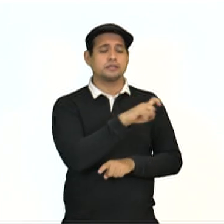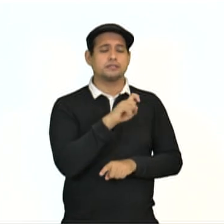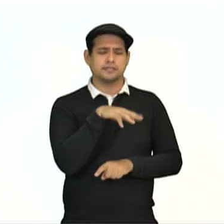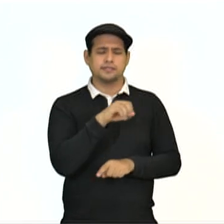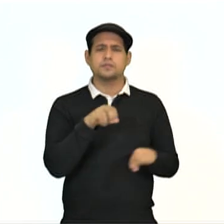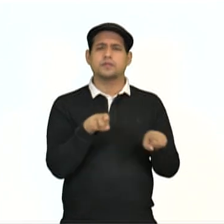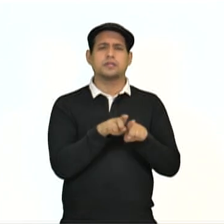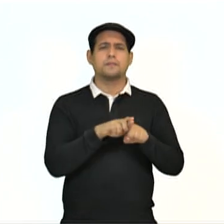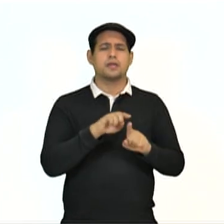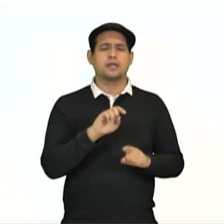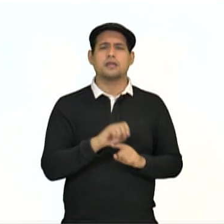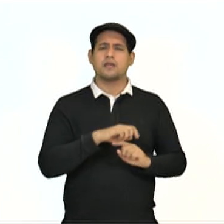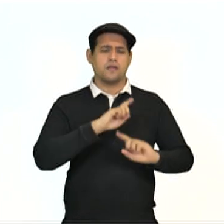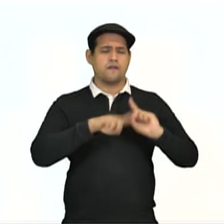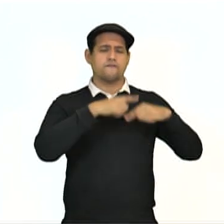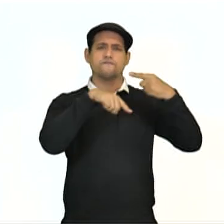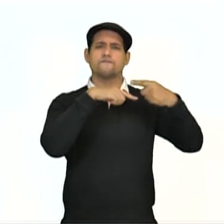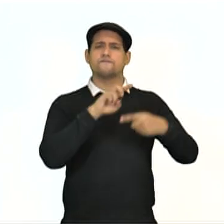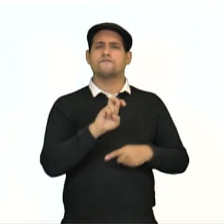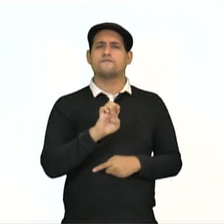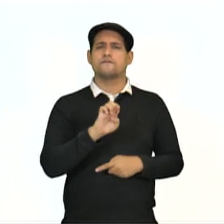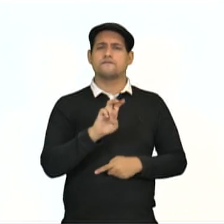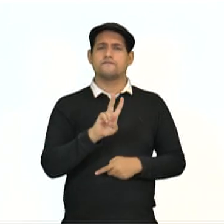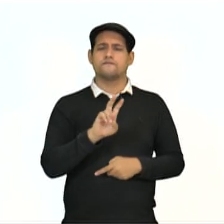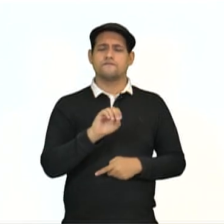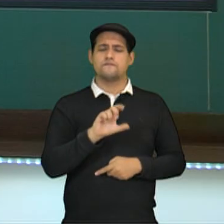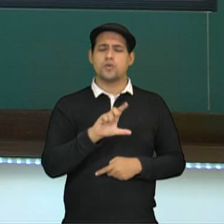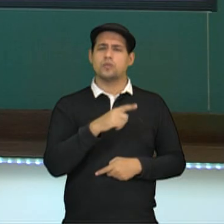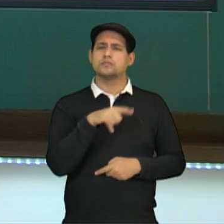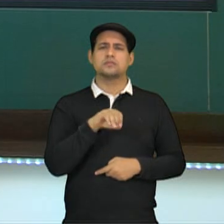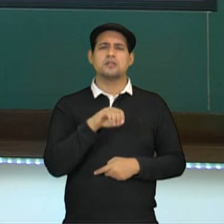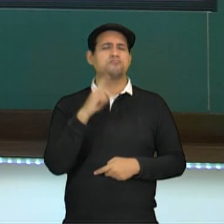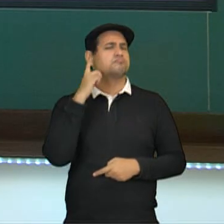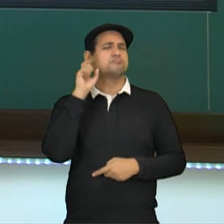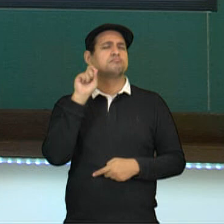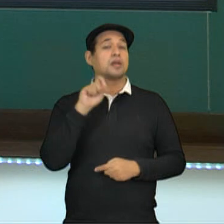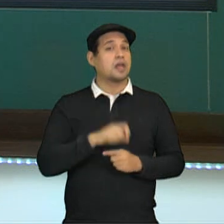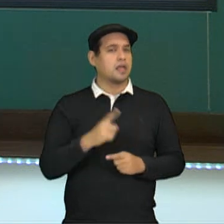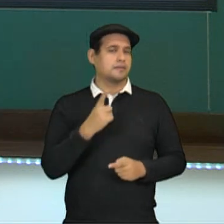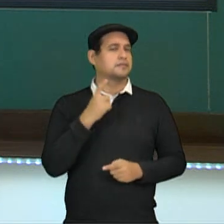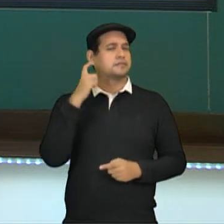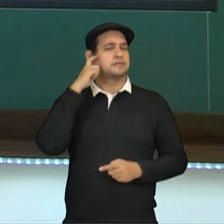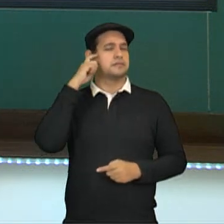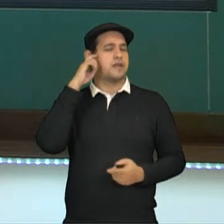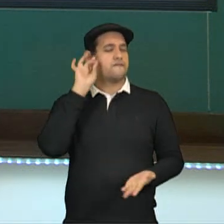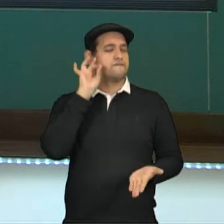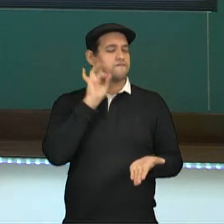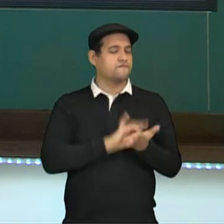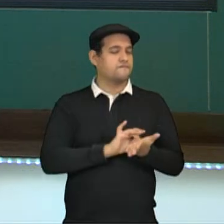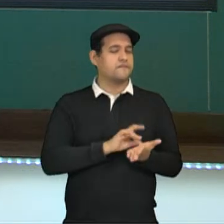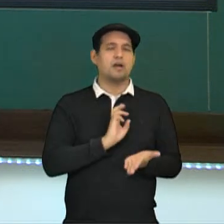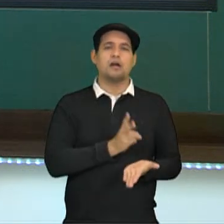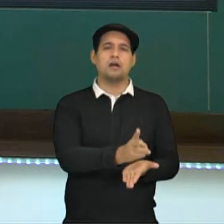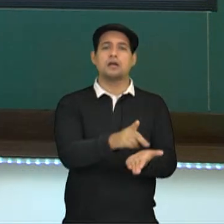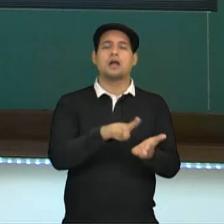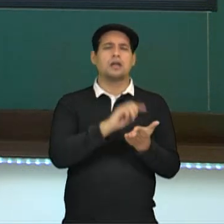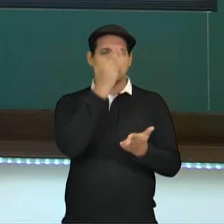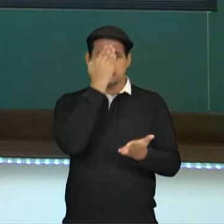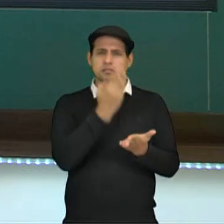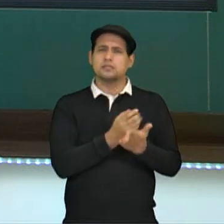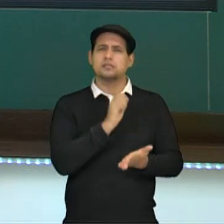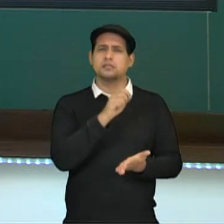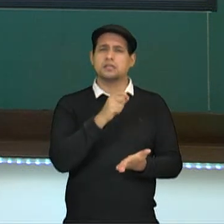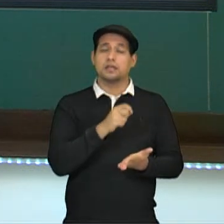fixismo e o evolucionismo, tá? Então, as ideias fixistas, lembra que elas acreditavam que